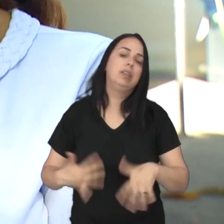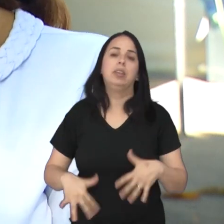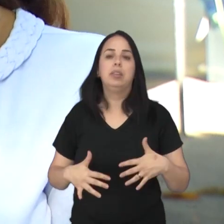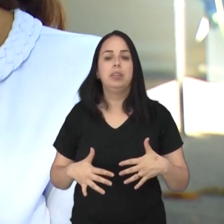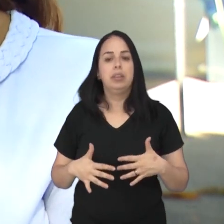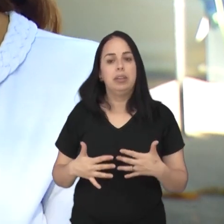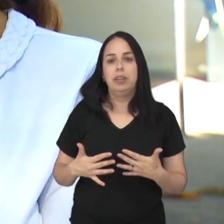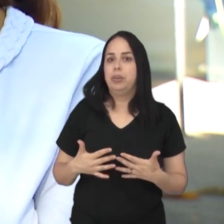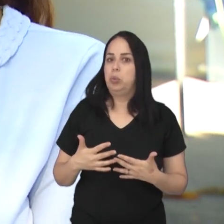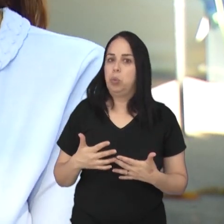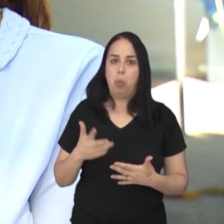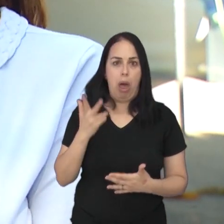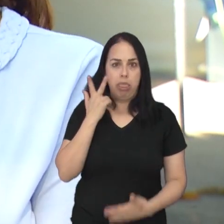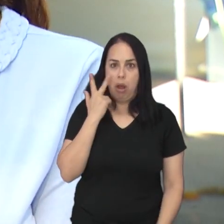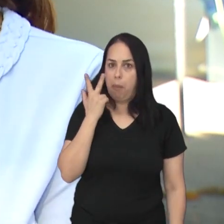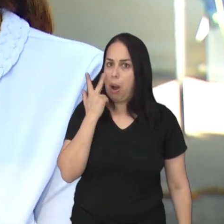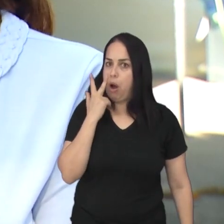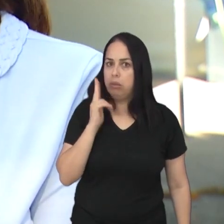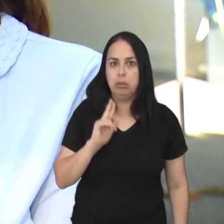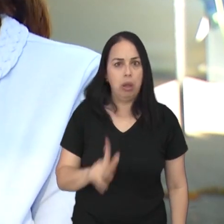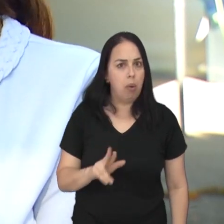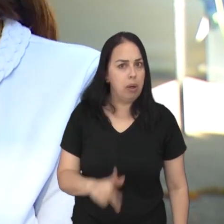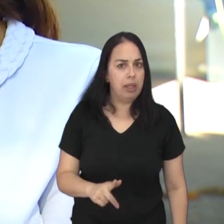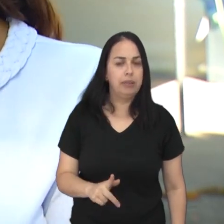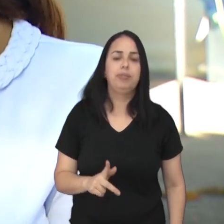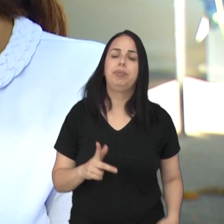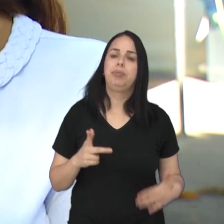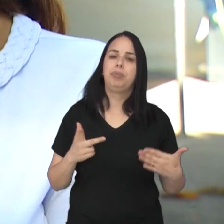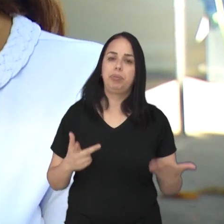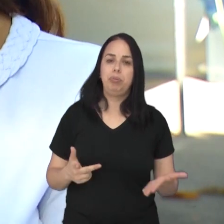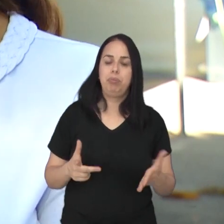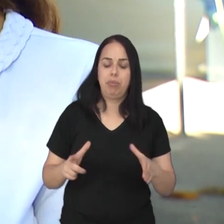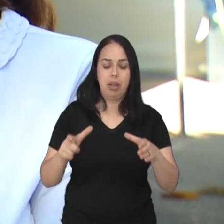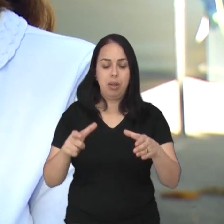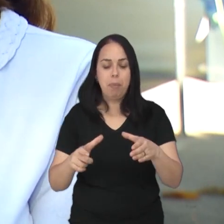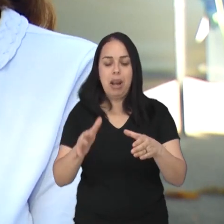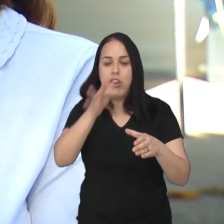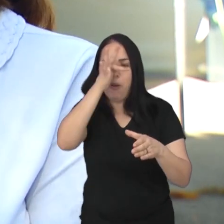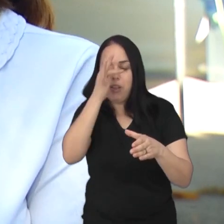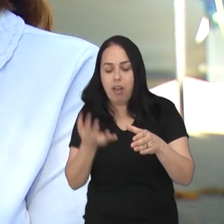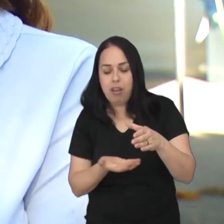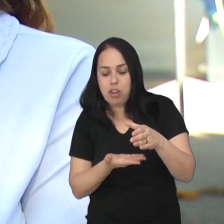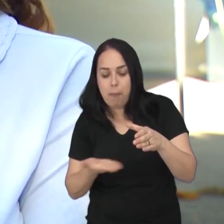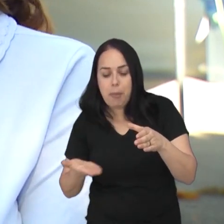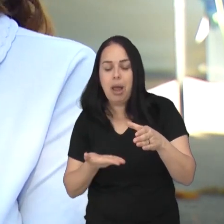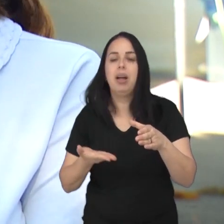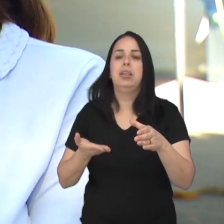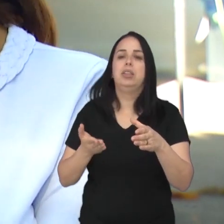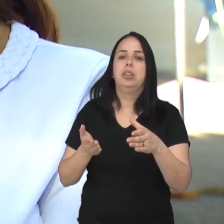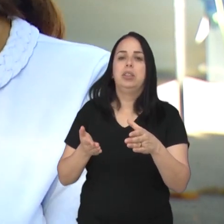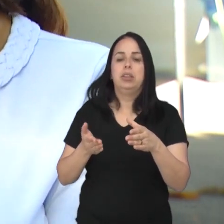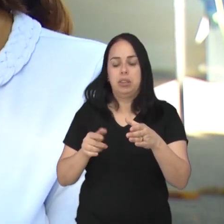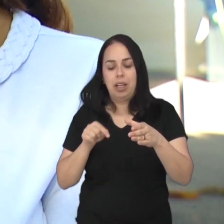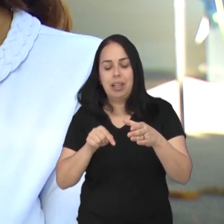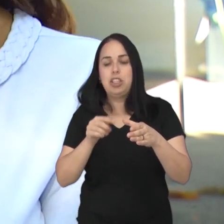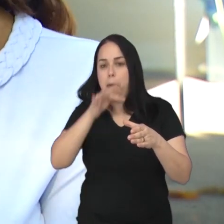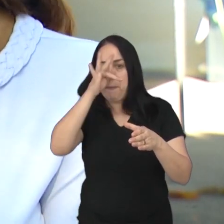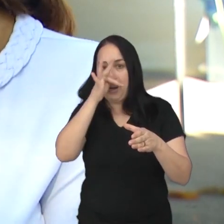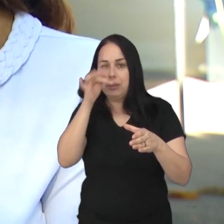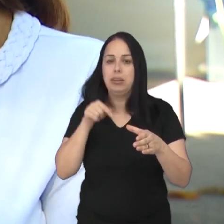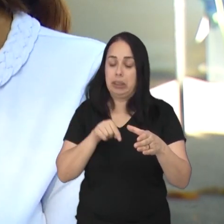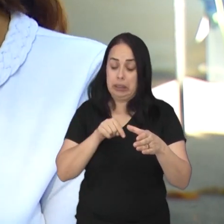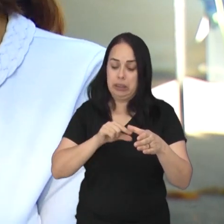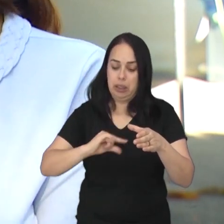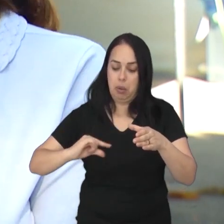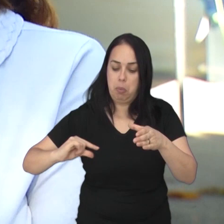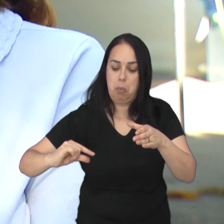né? Então foi um número fora do comum para a gente. O pratinho de planta, o vasinho de planta, tudo